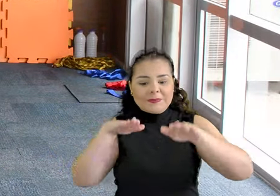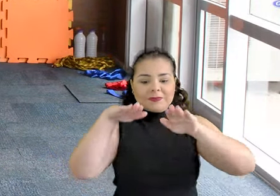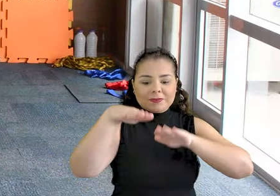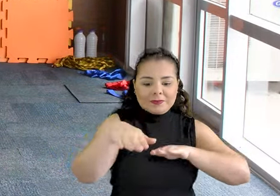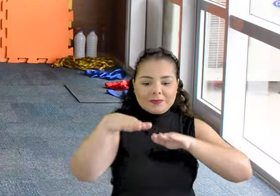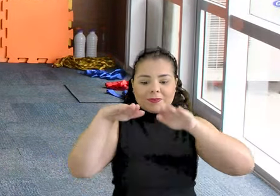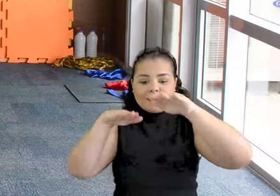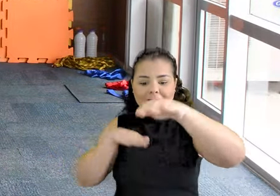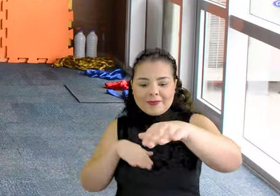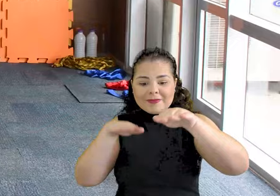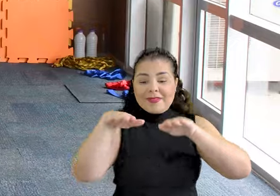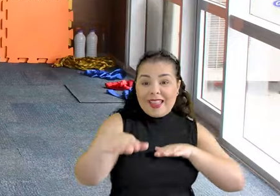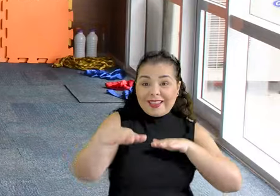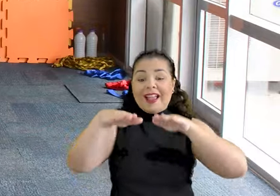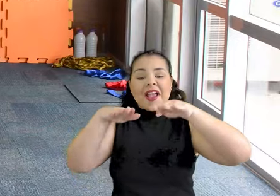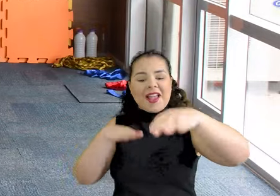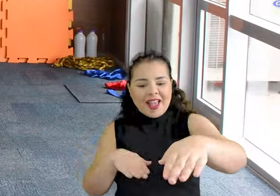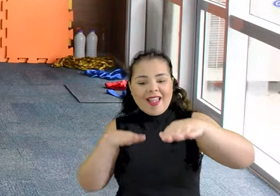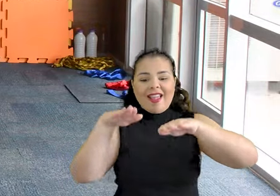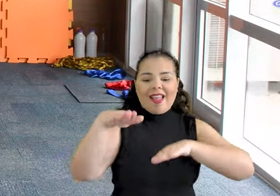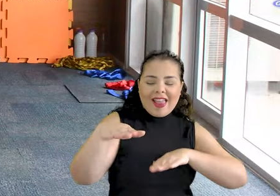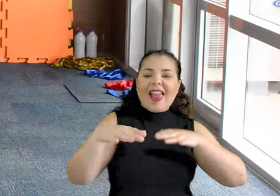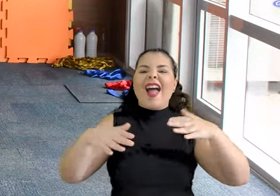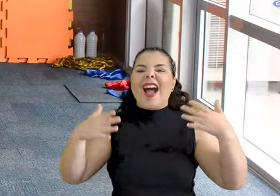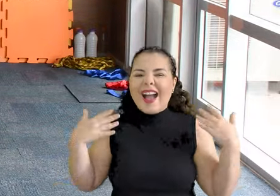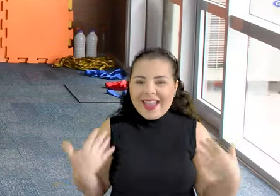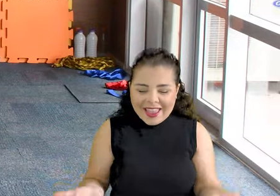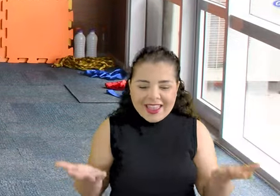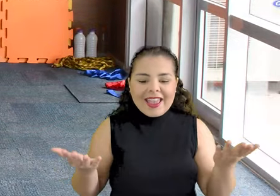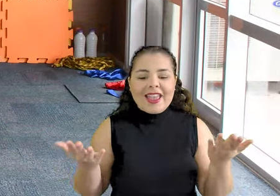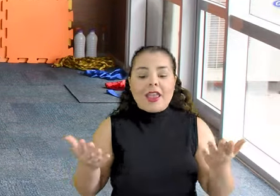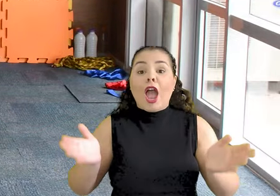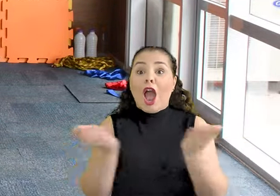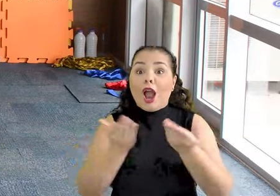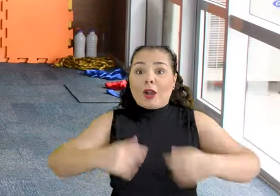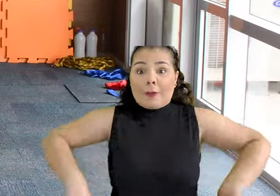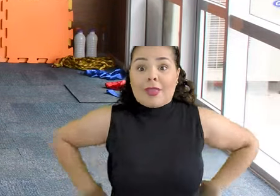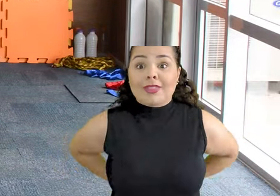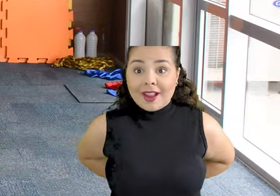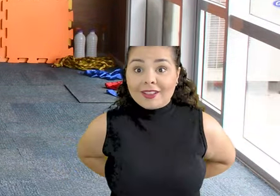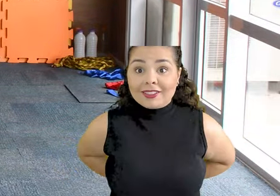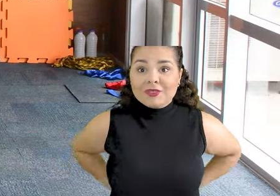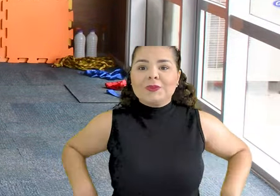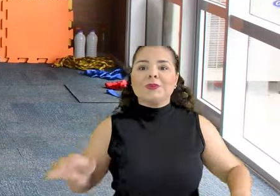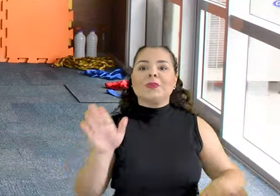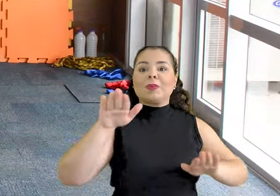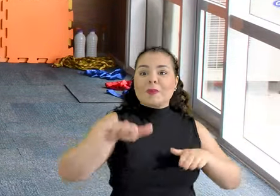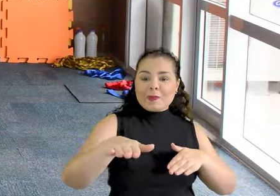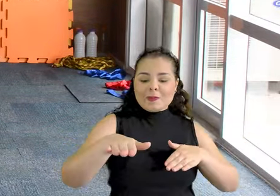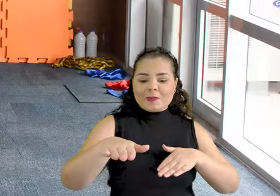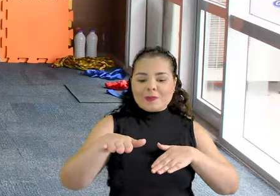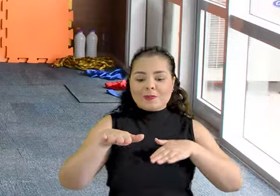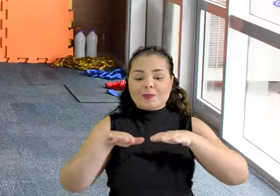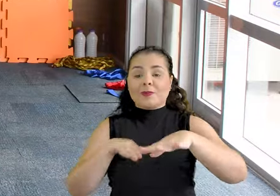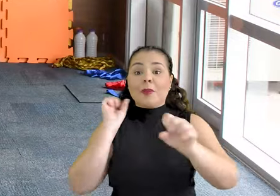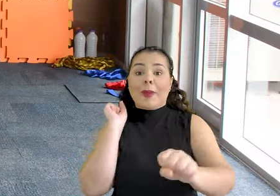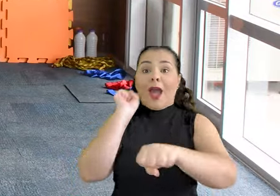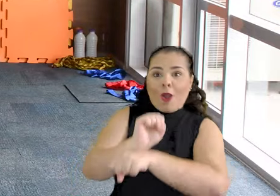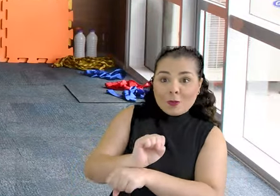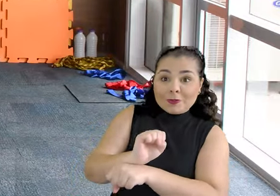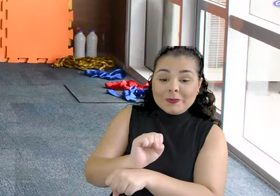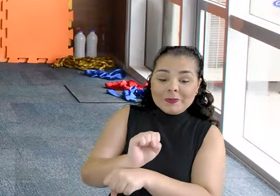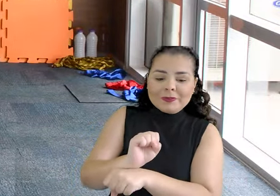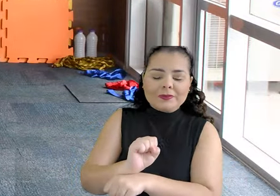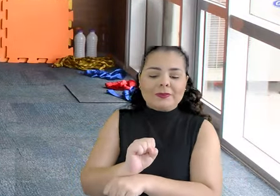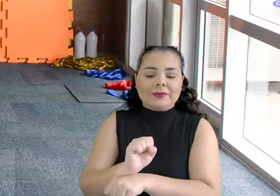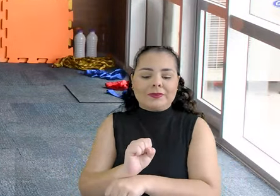Mão no bumbum. Mão no bumbum. Mão na cabeça. Mão na barriga. Mão na